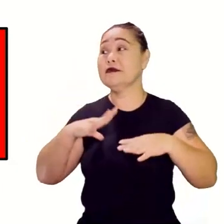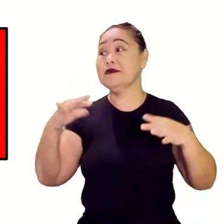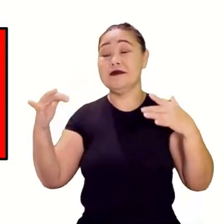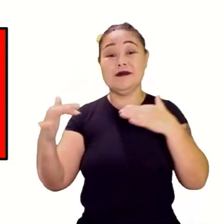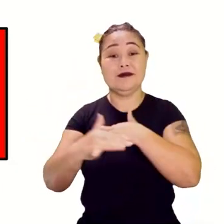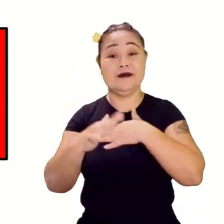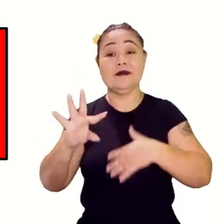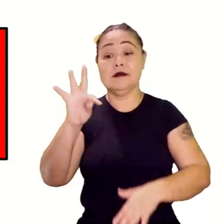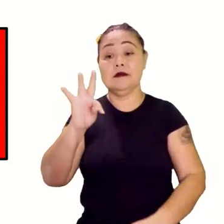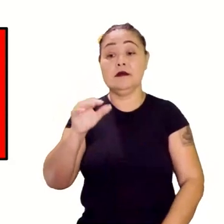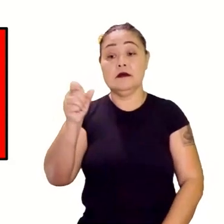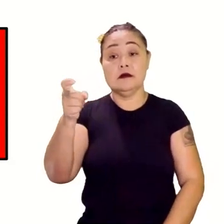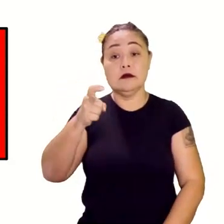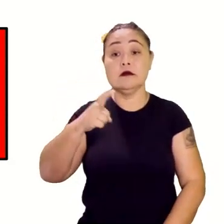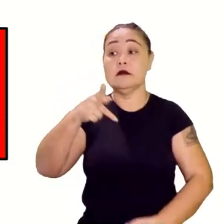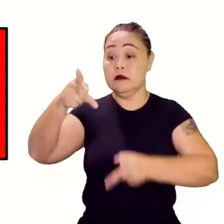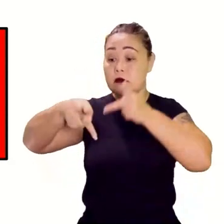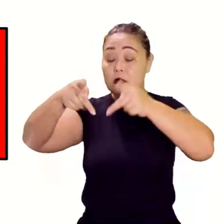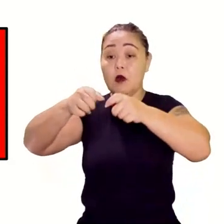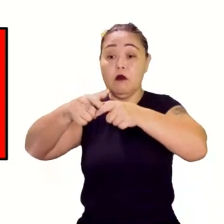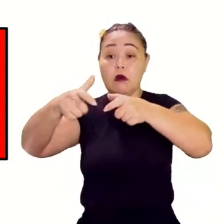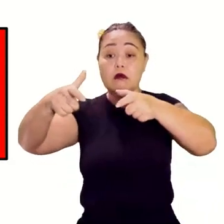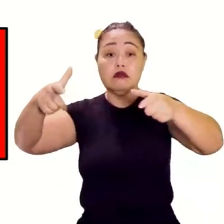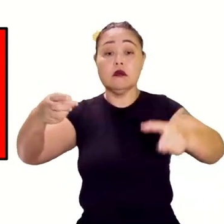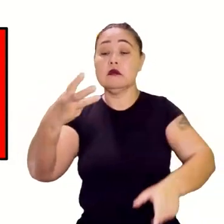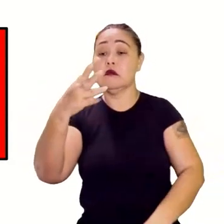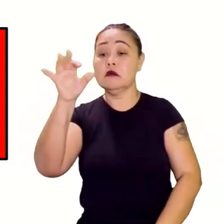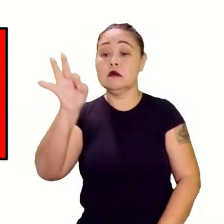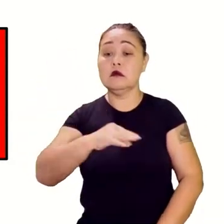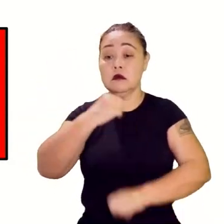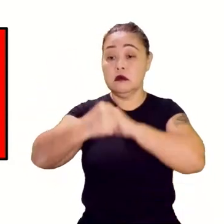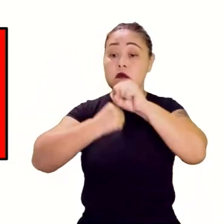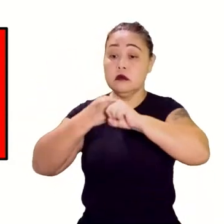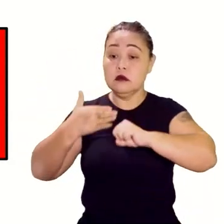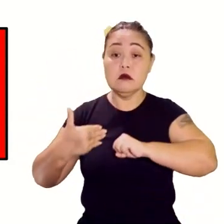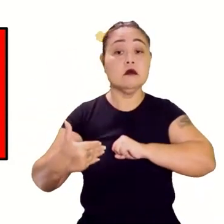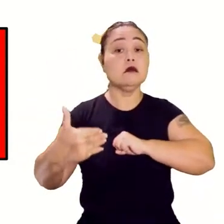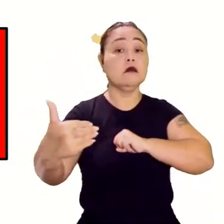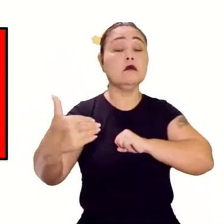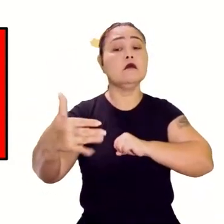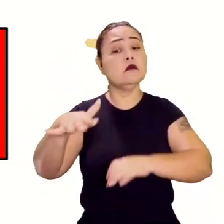cidade, a taxa de crescimento populacional é de 3% ao ano.